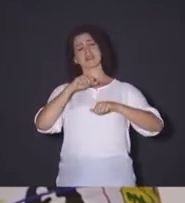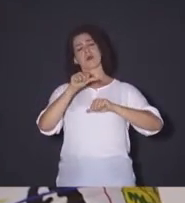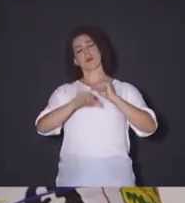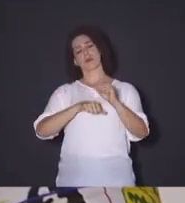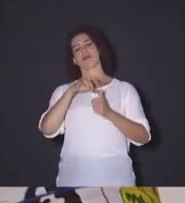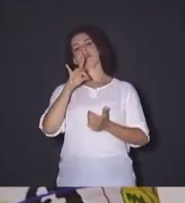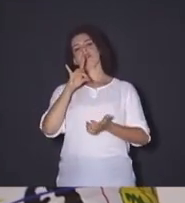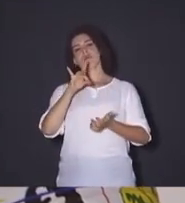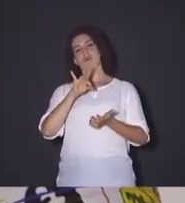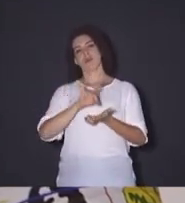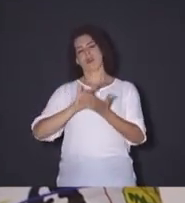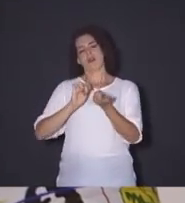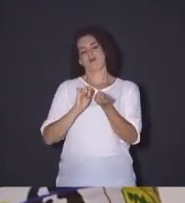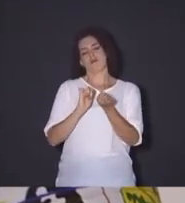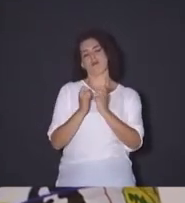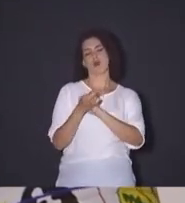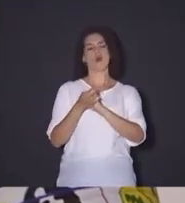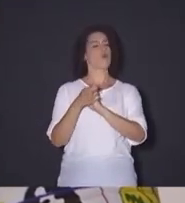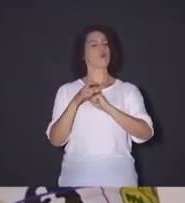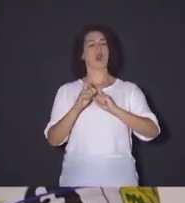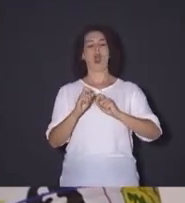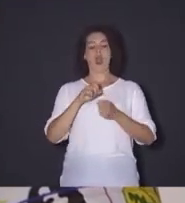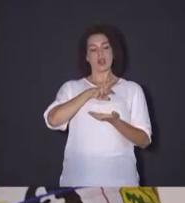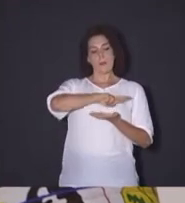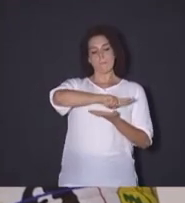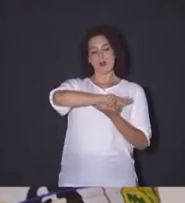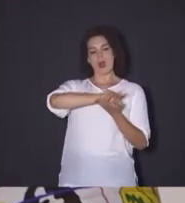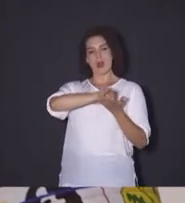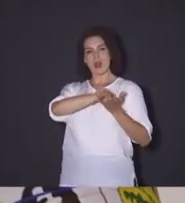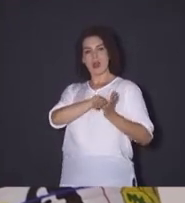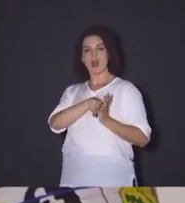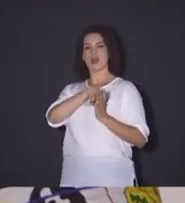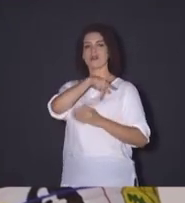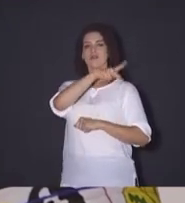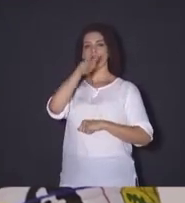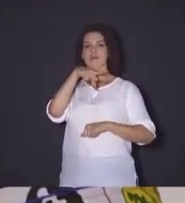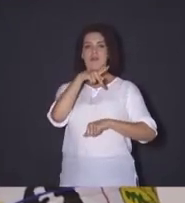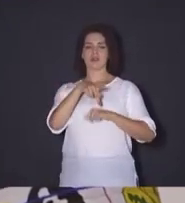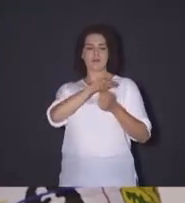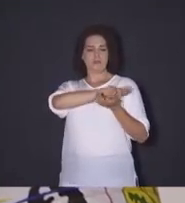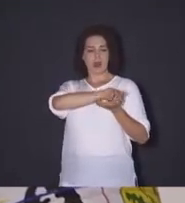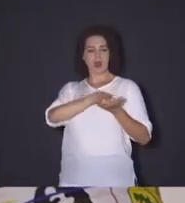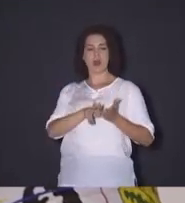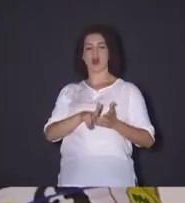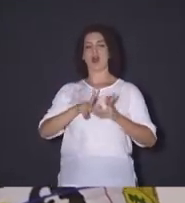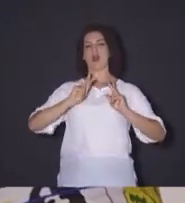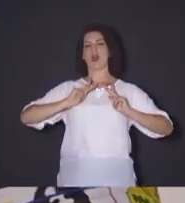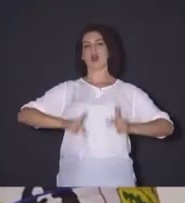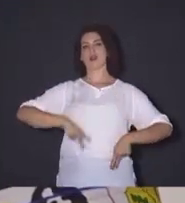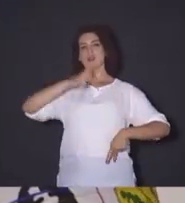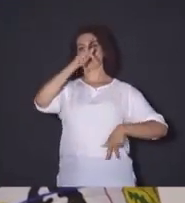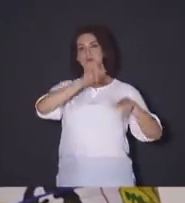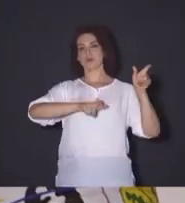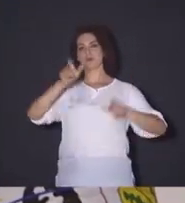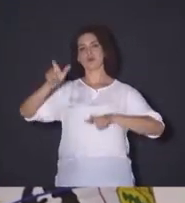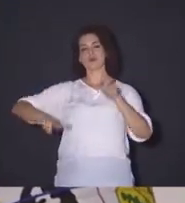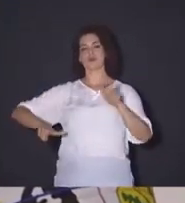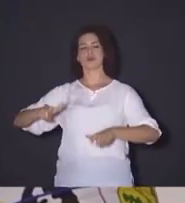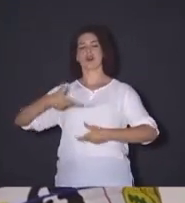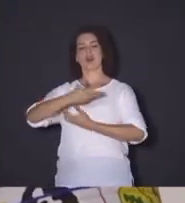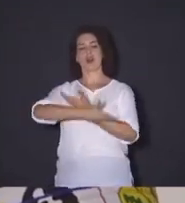se adequar à diversidade do país a diversidade dos seres humanos que convive e vivi aqui